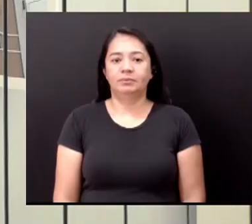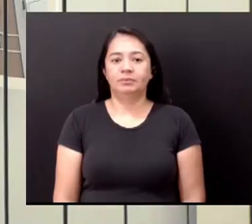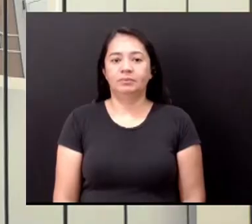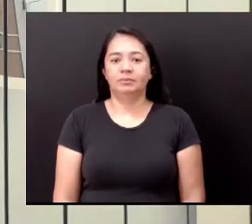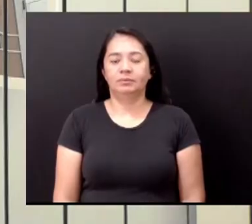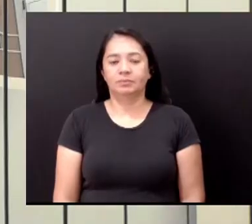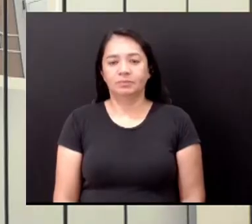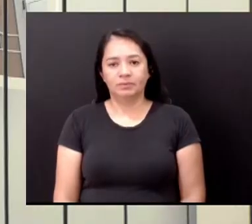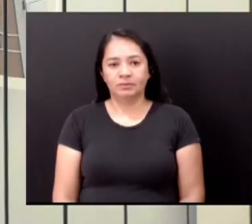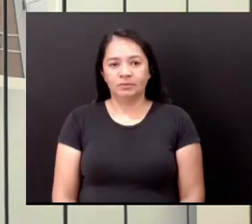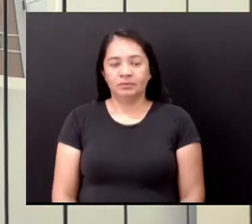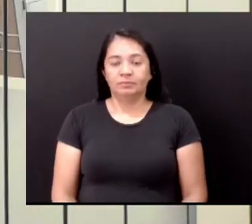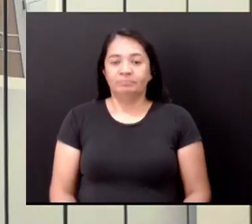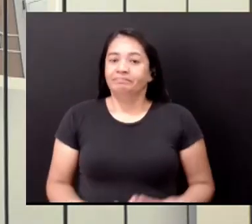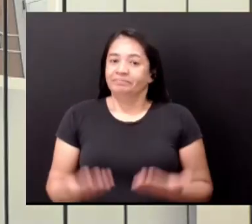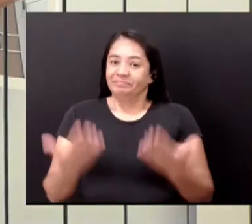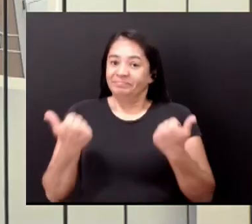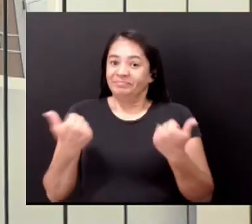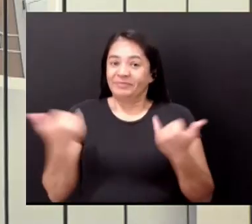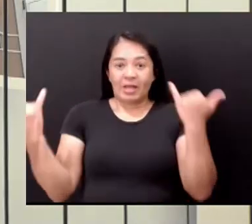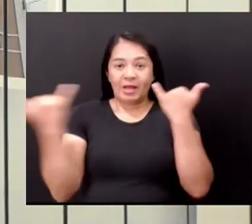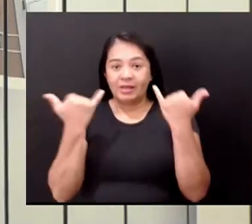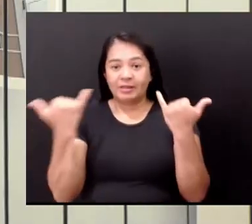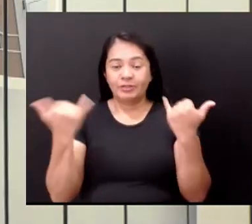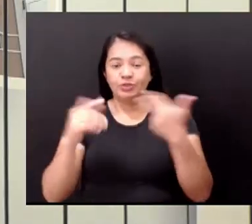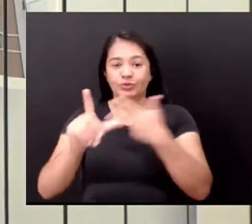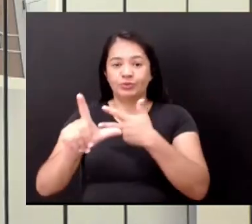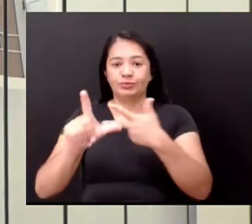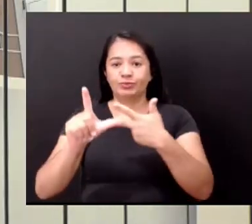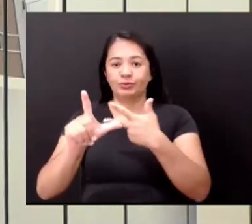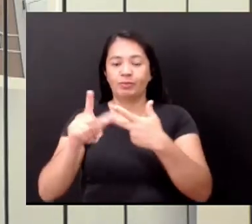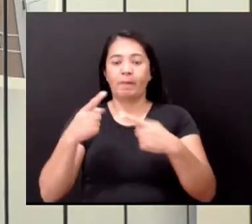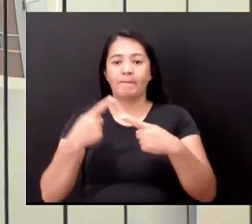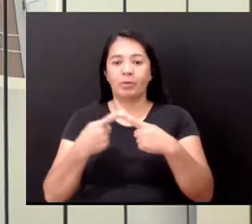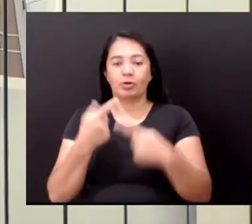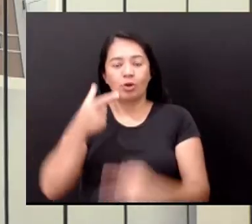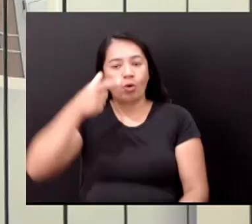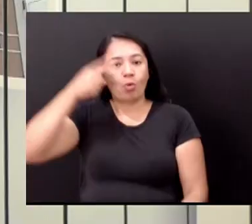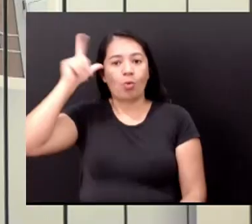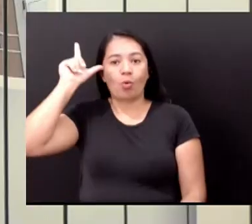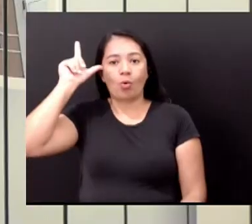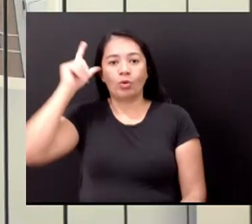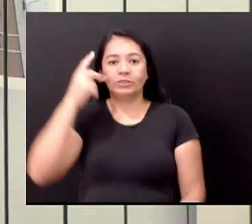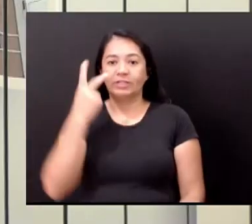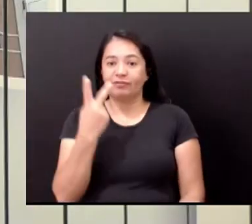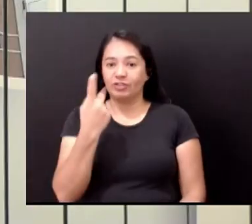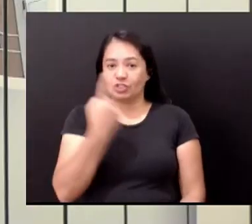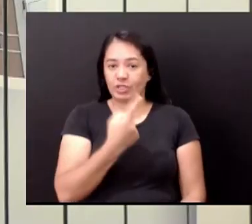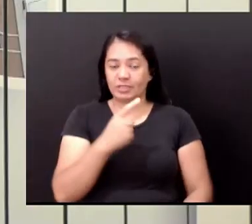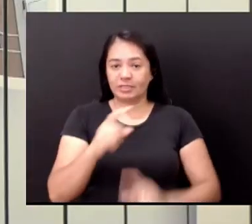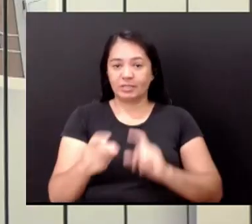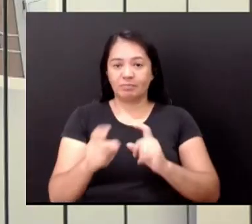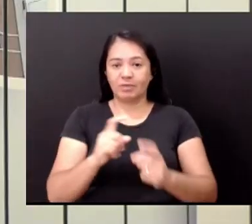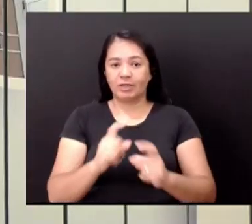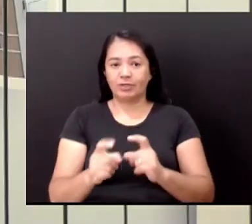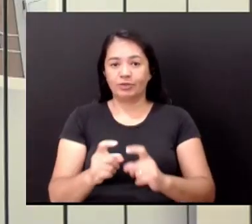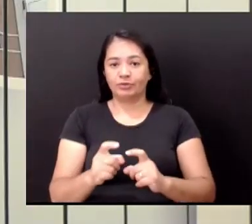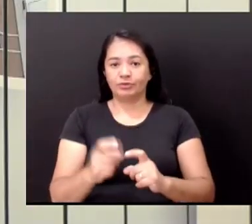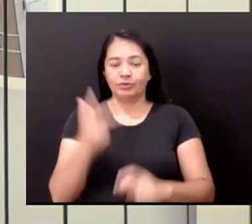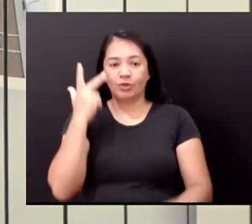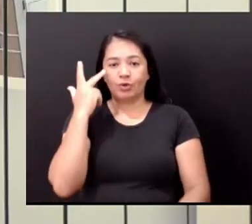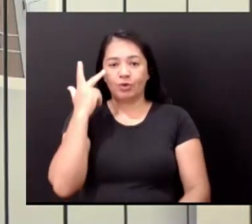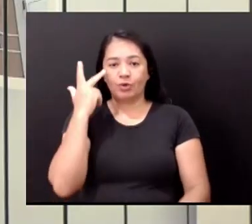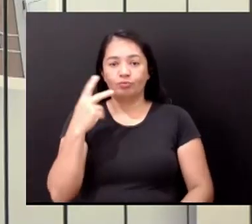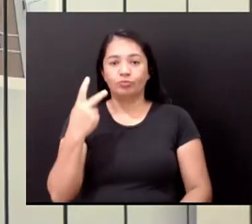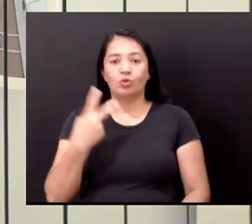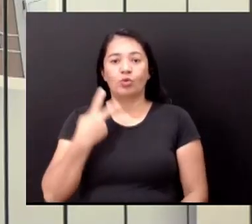E vamos com as notícias do Legislativo, porque ontem foi dia da 21ª reunião ordinária. Os vereadores se reuniram